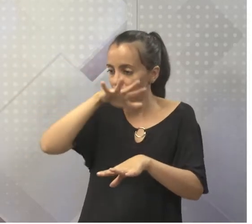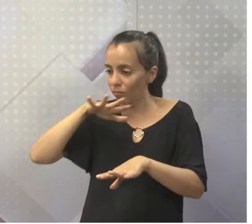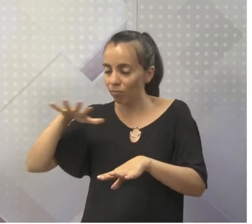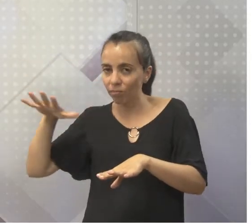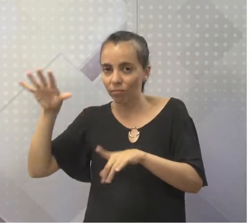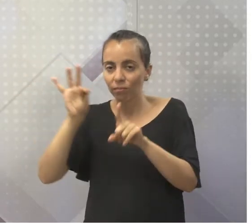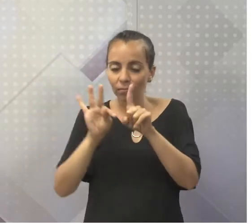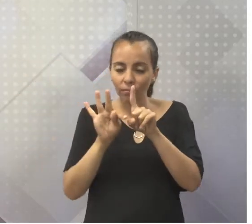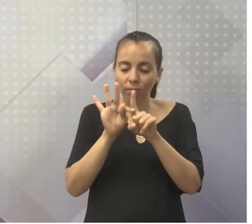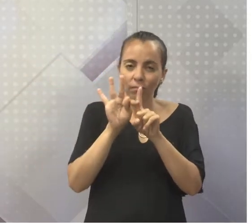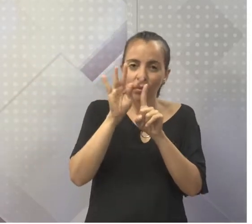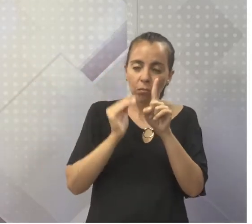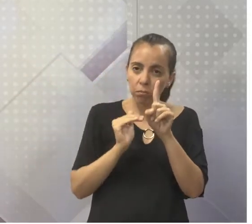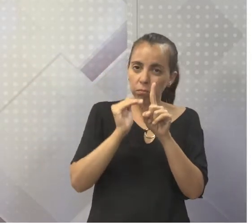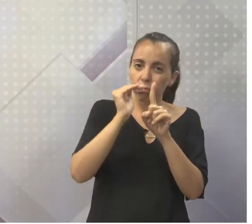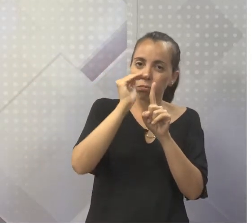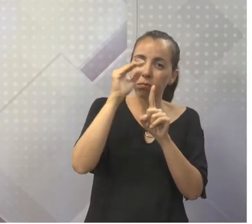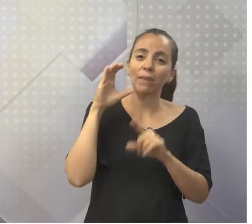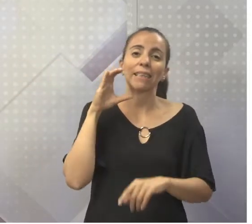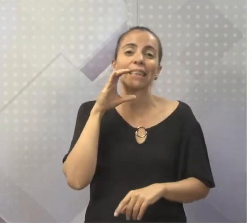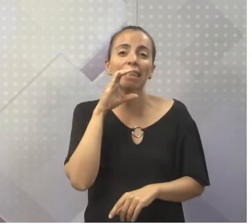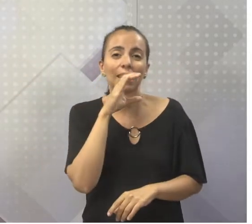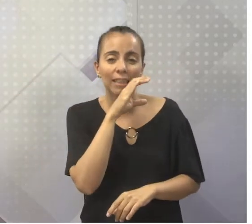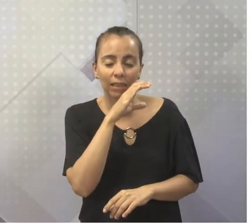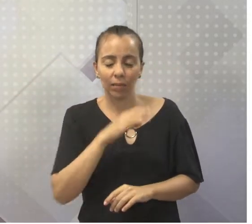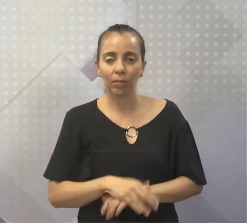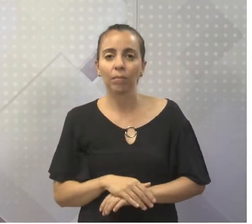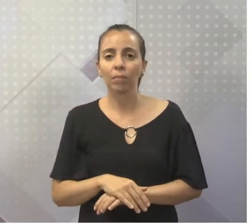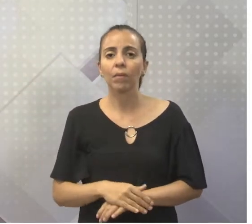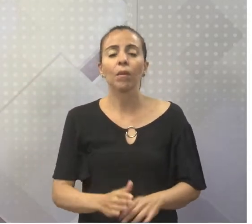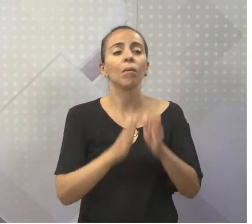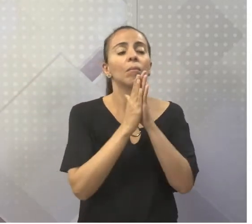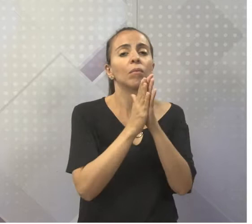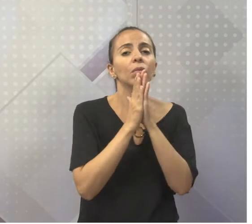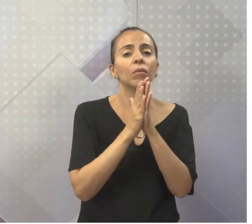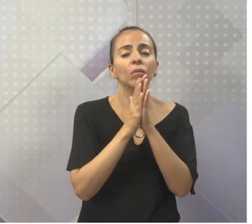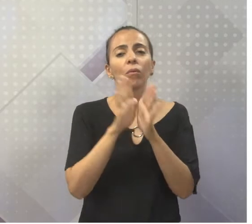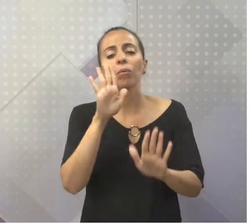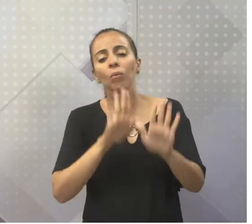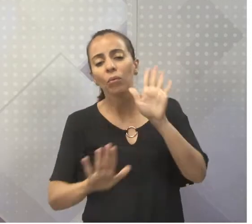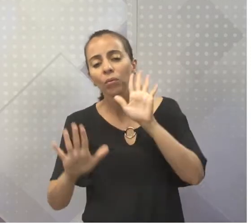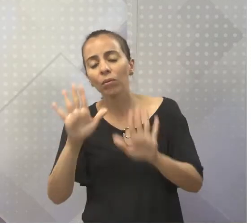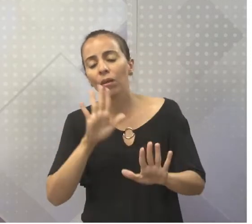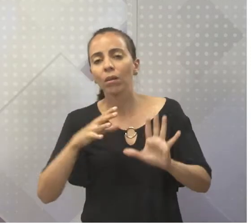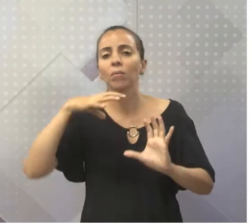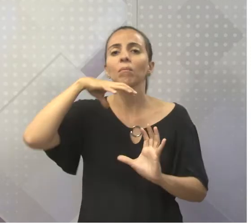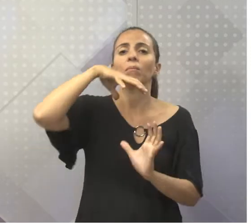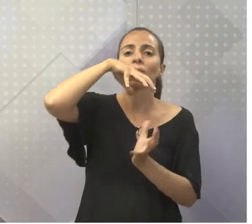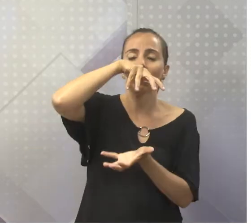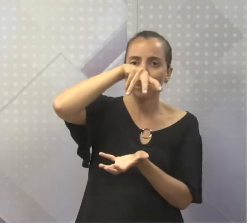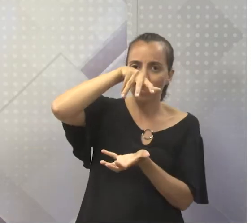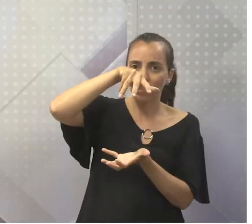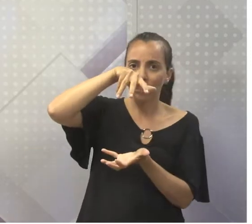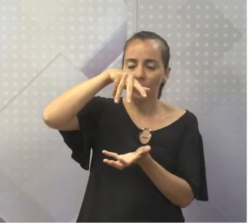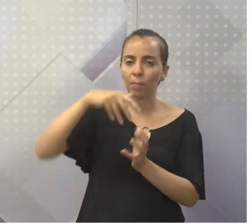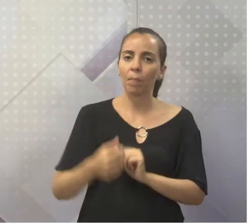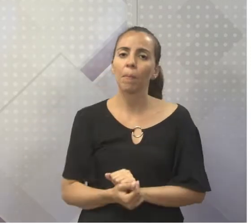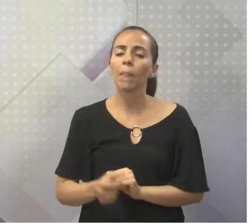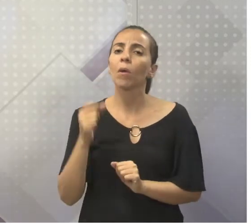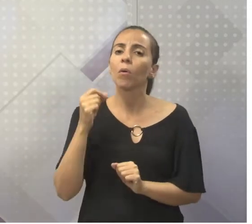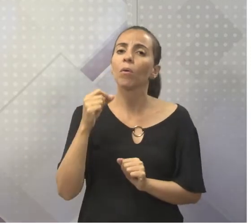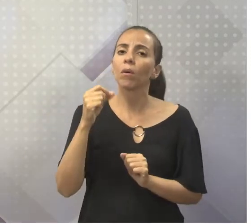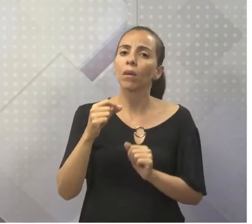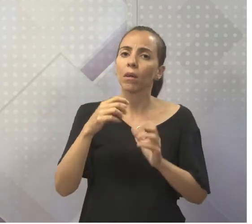mundial é aqui eu faço um apelo salve o planeta né e o que é o efeito estufa